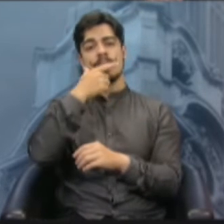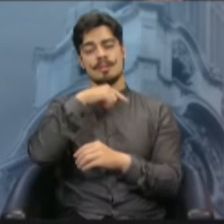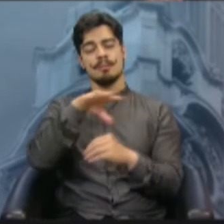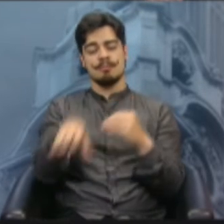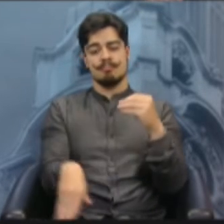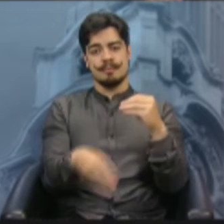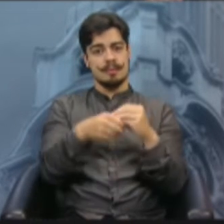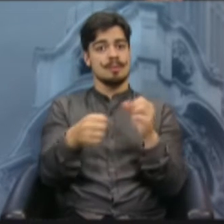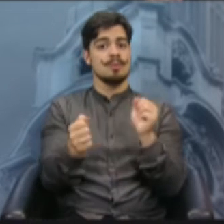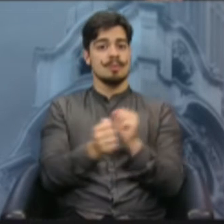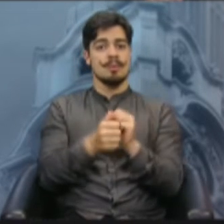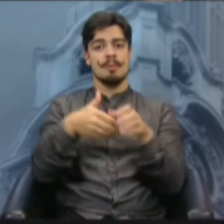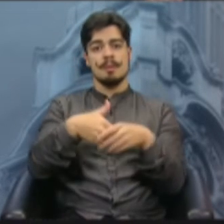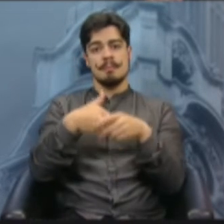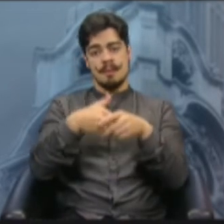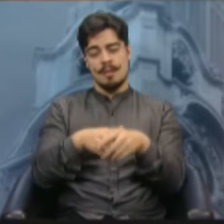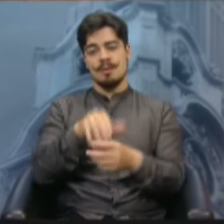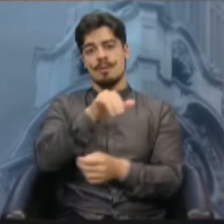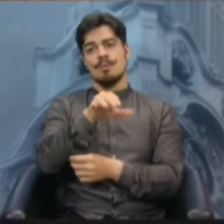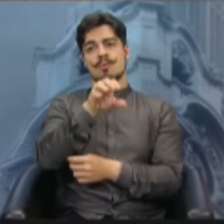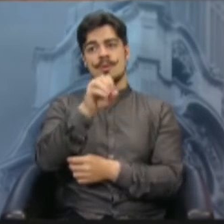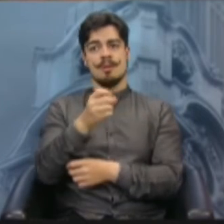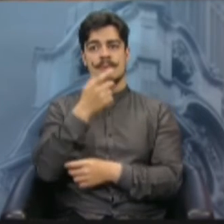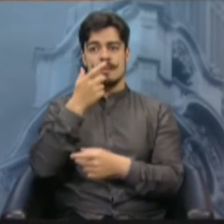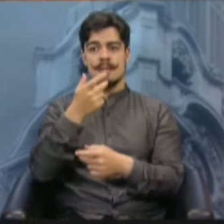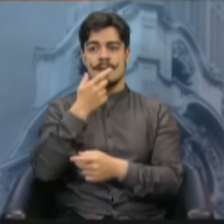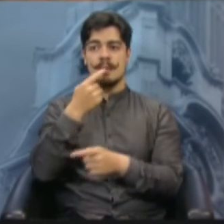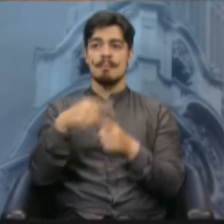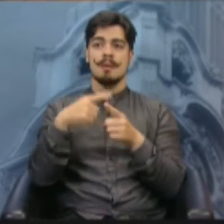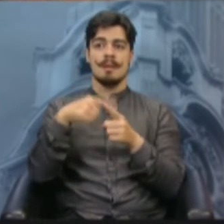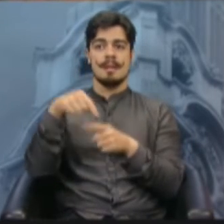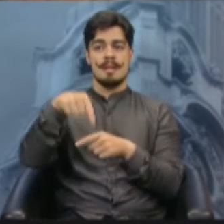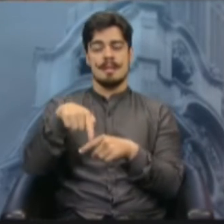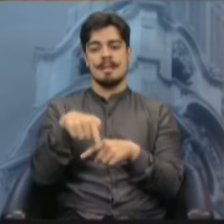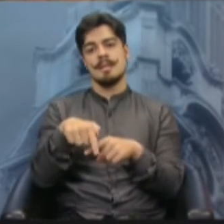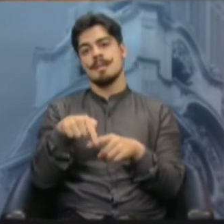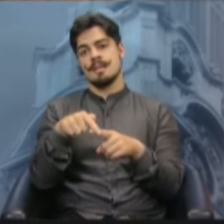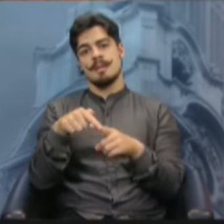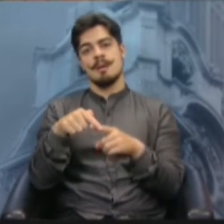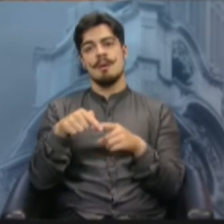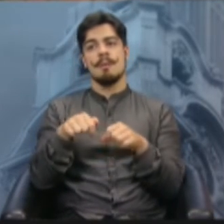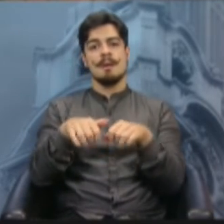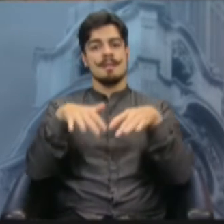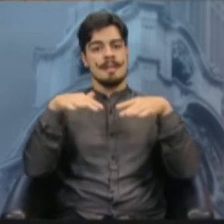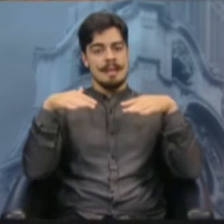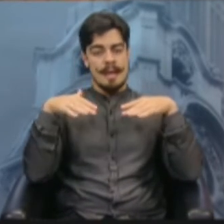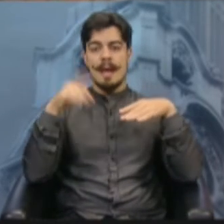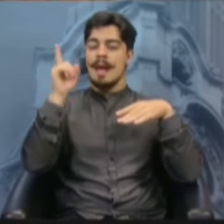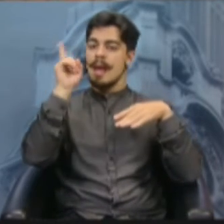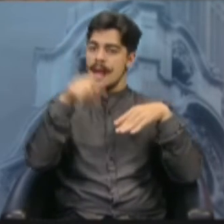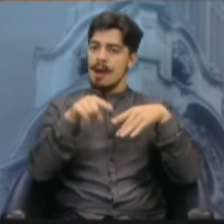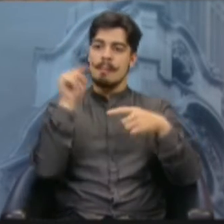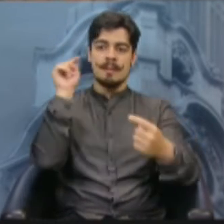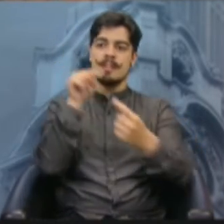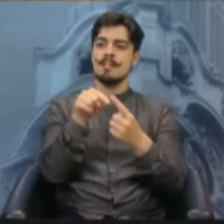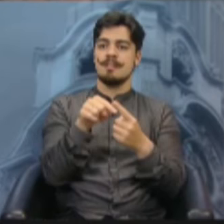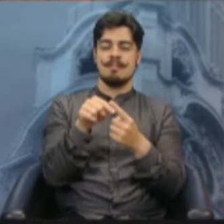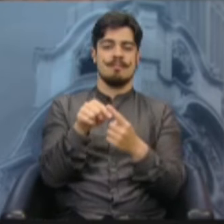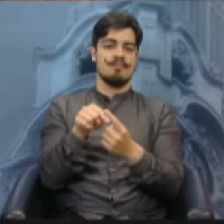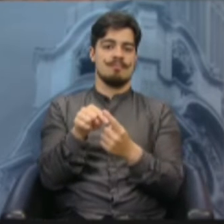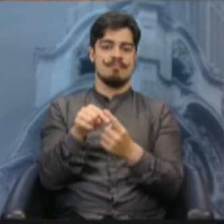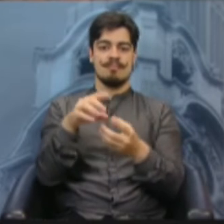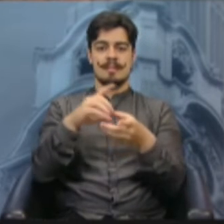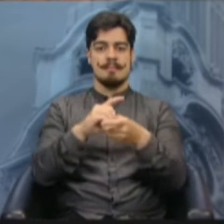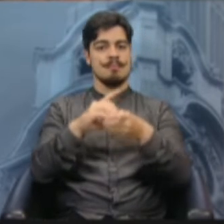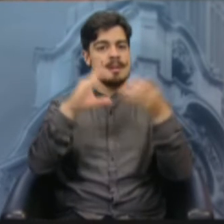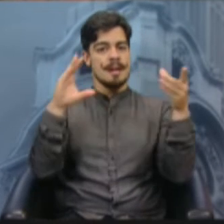aí ao João pela manifestação. A audiência pública é um espaço democrático de, né, oitiva da comunidade,